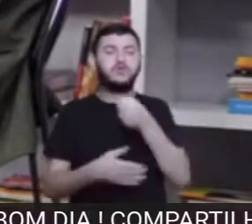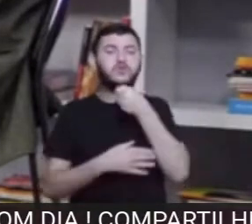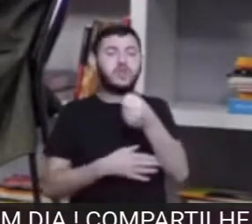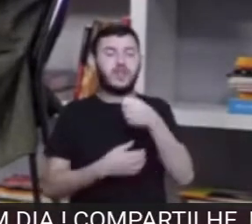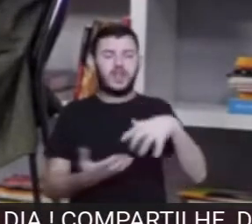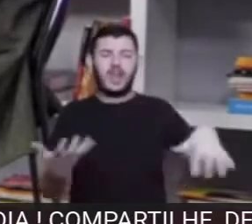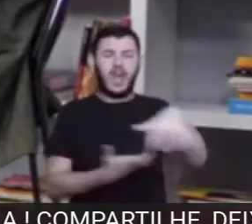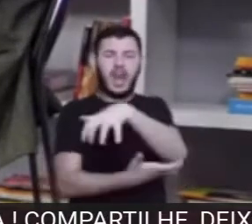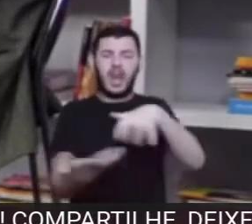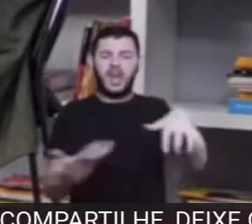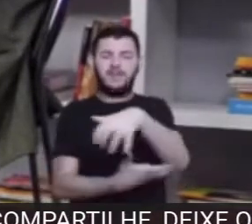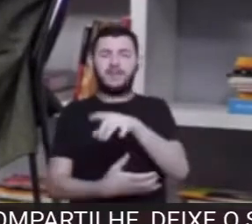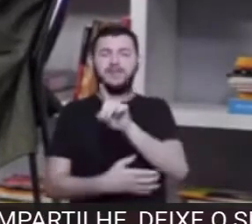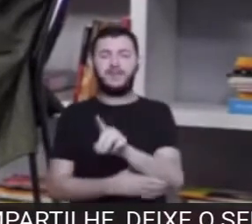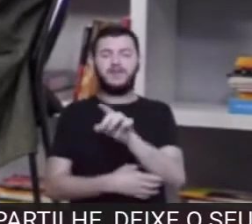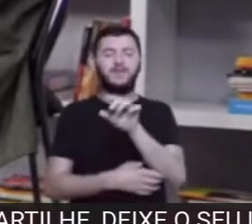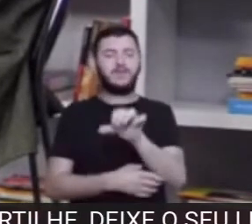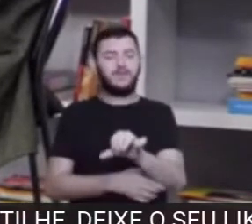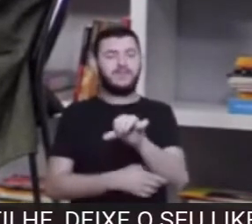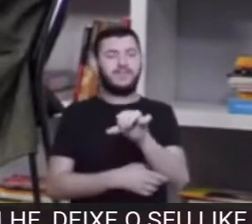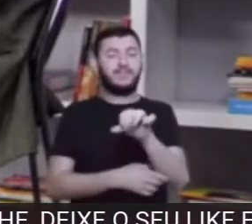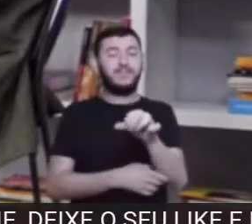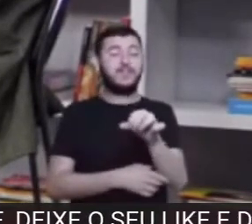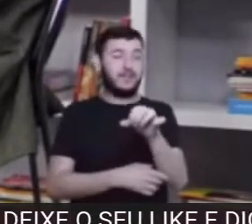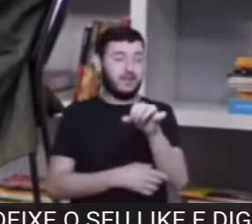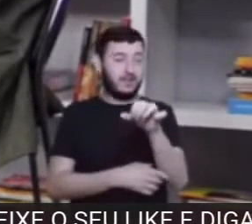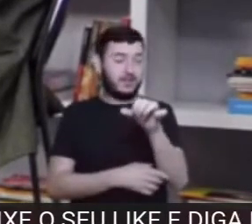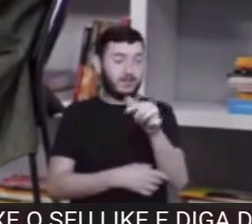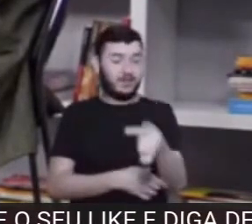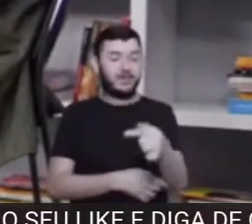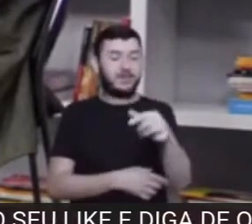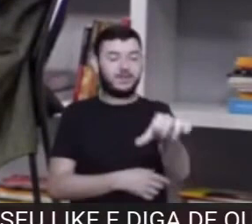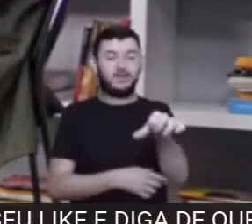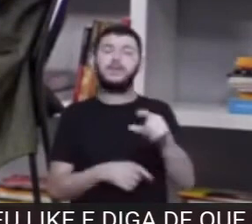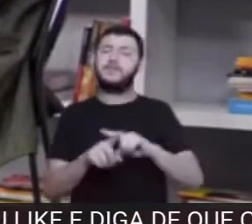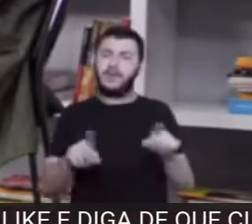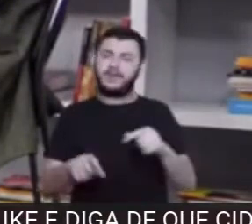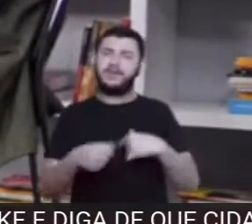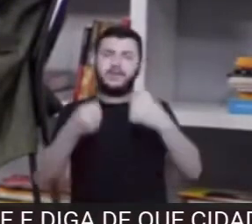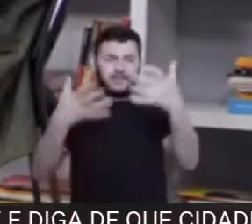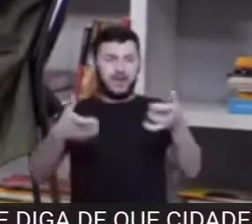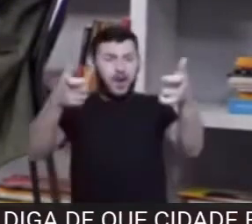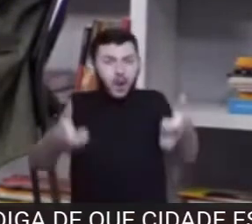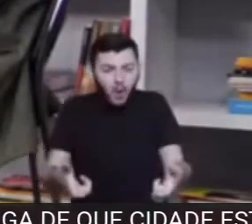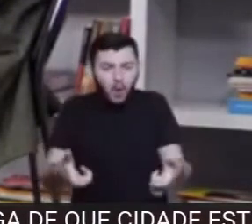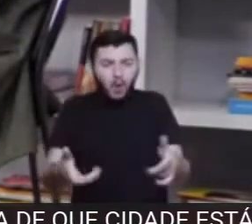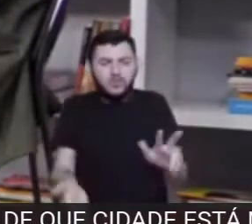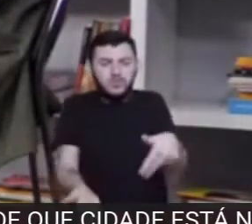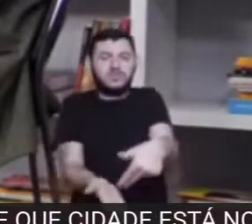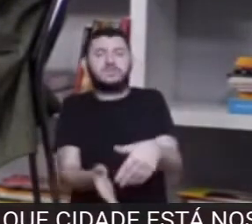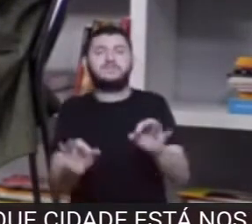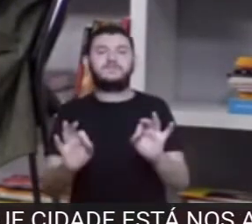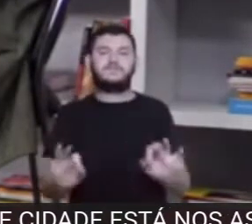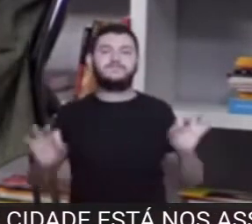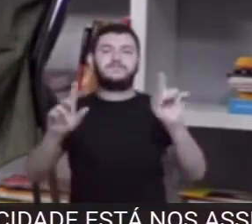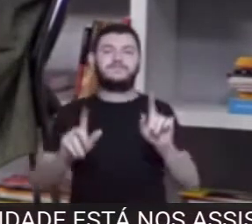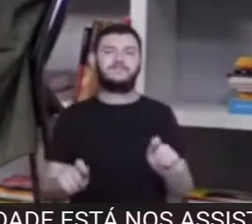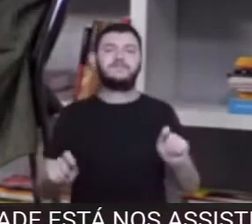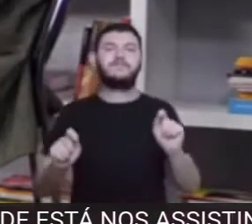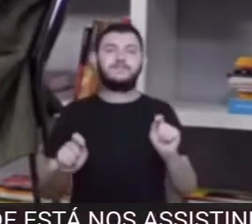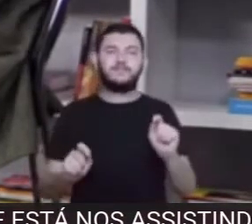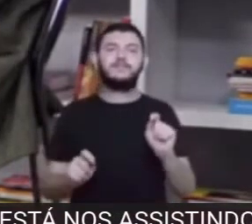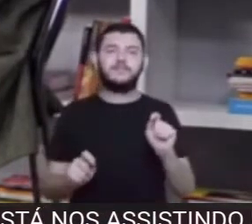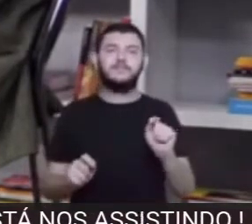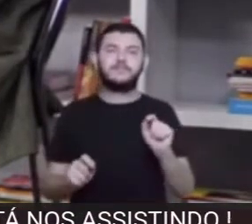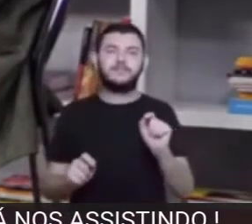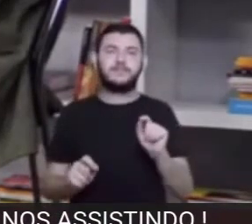dizer aonde, mas eu conheci ele na greve do jornalista. Ele era favorável a continuar a greve, eu fui lá junto com o